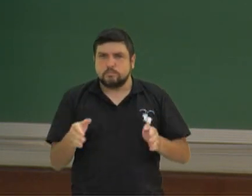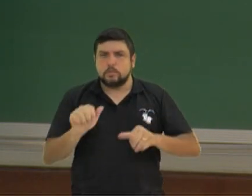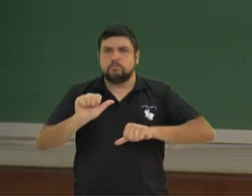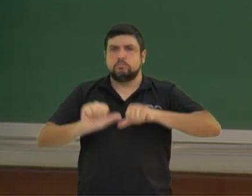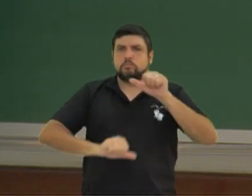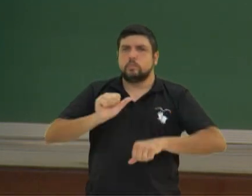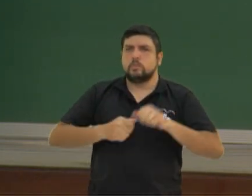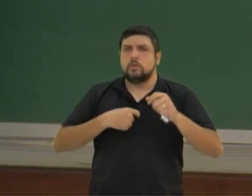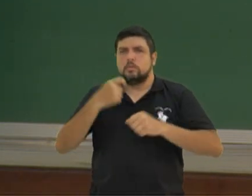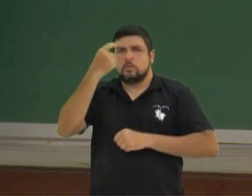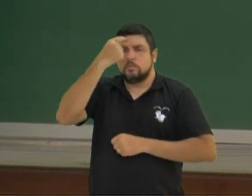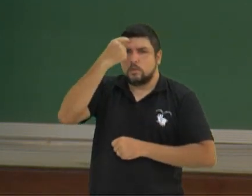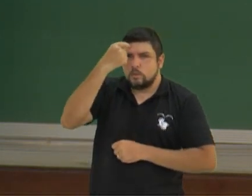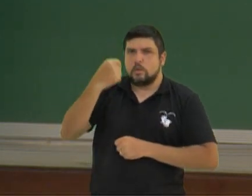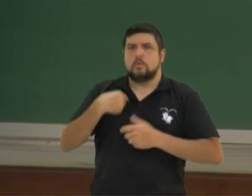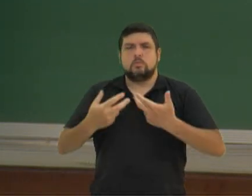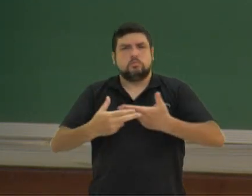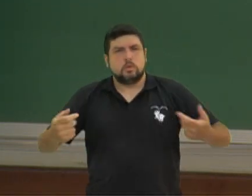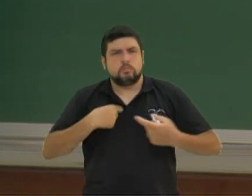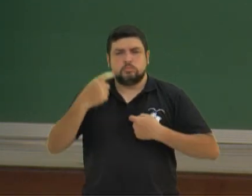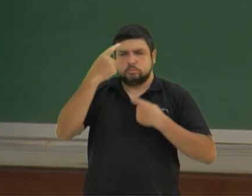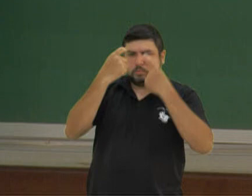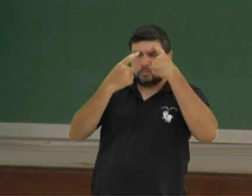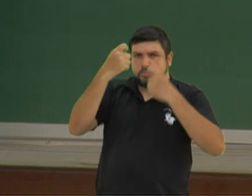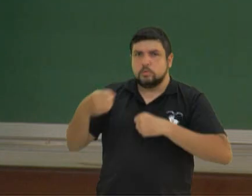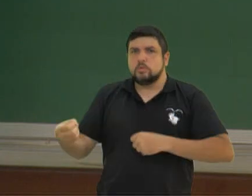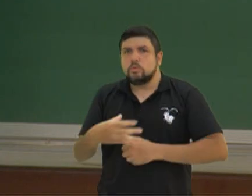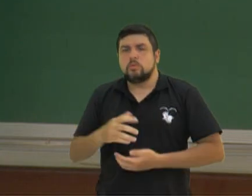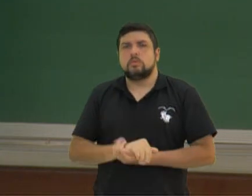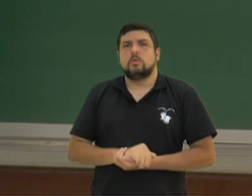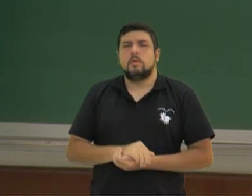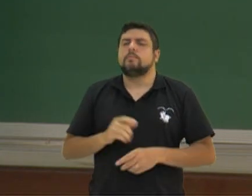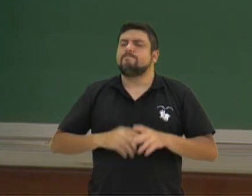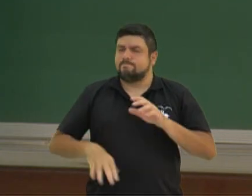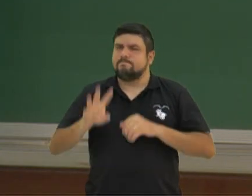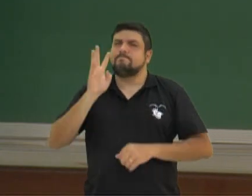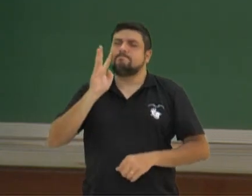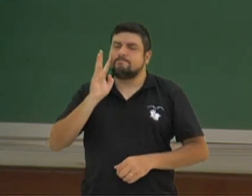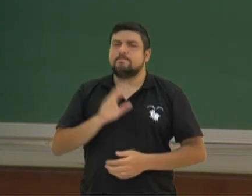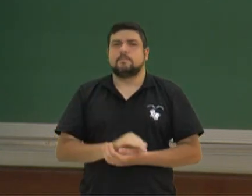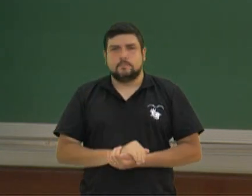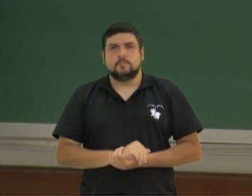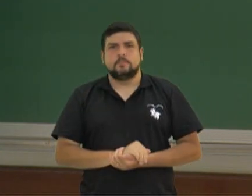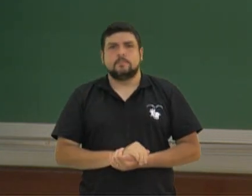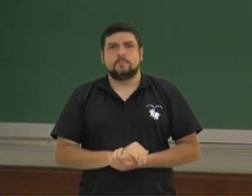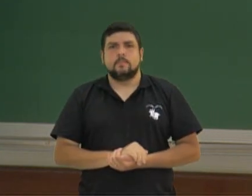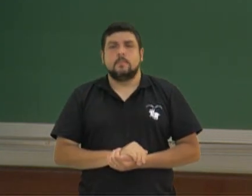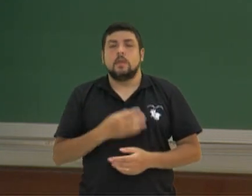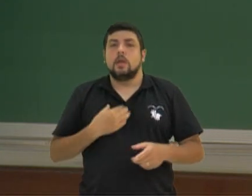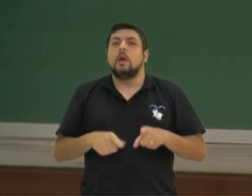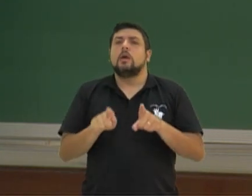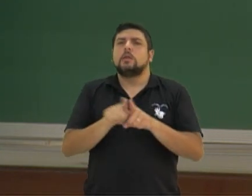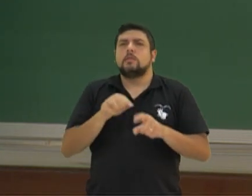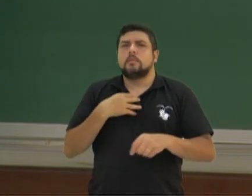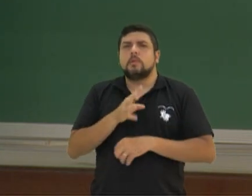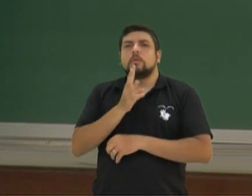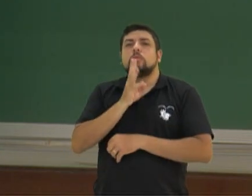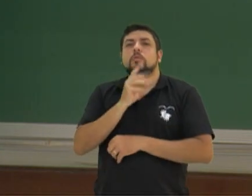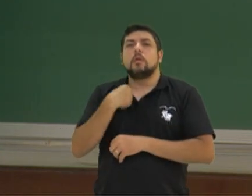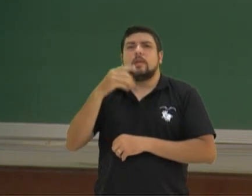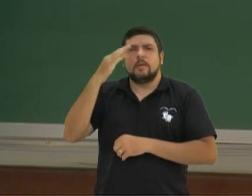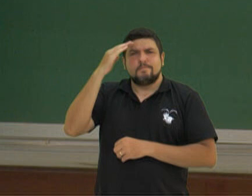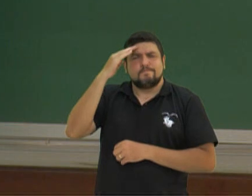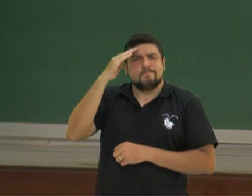de pensamentos, novas invenções. É um momento muito legal. E nós também vamos conhecer quais são as